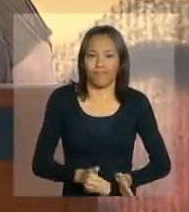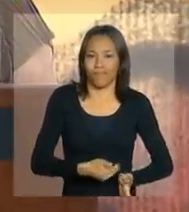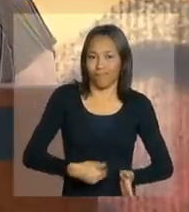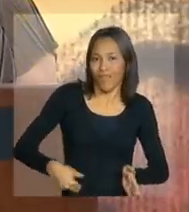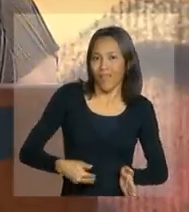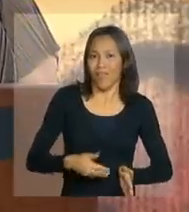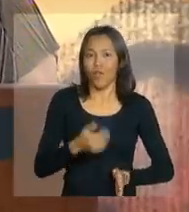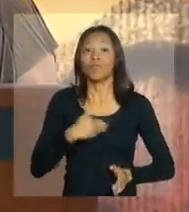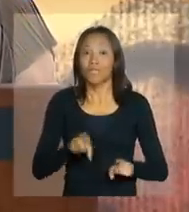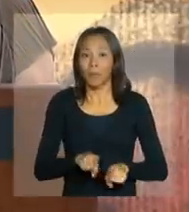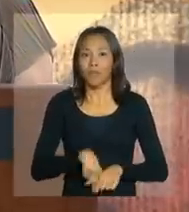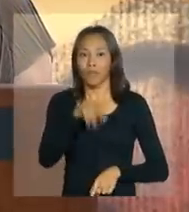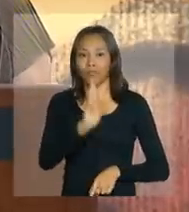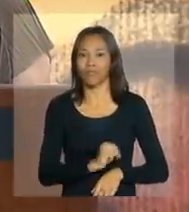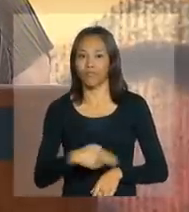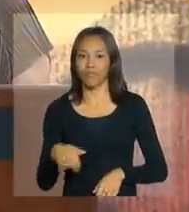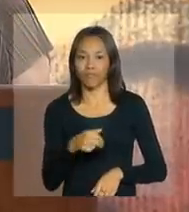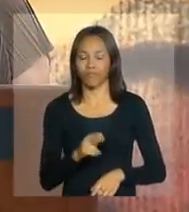sou